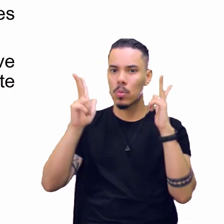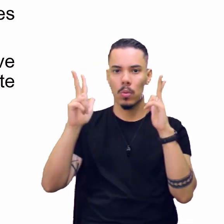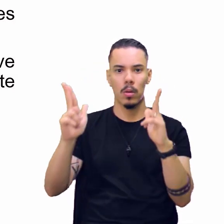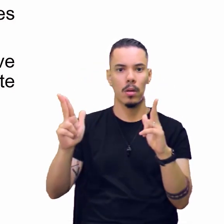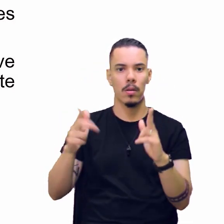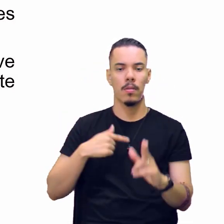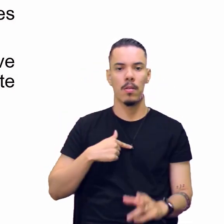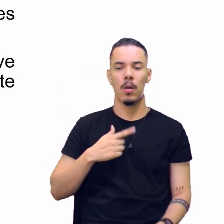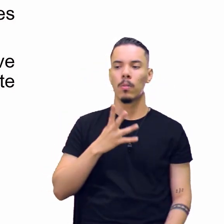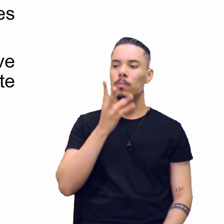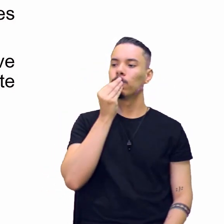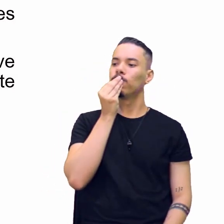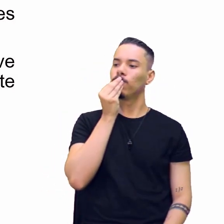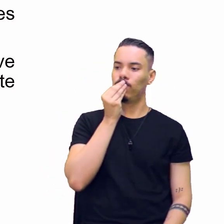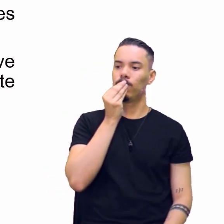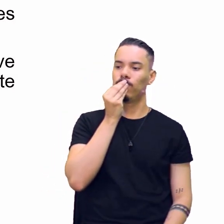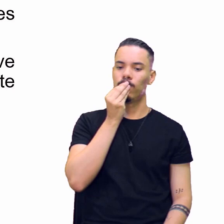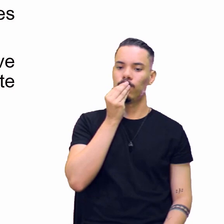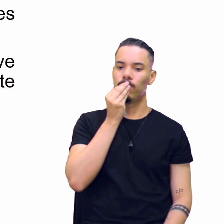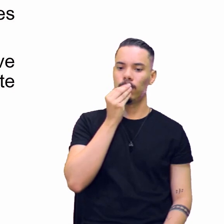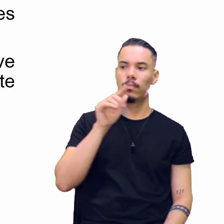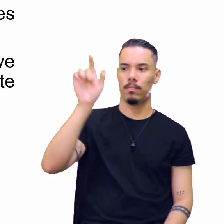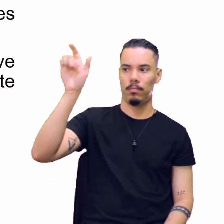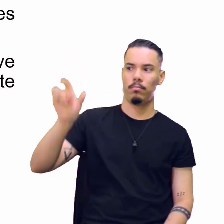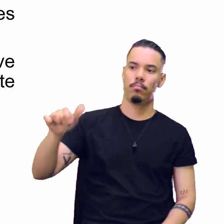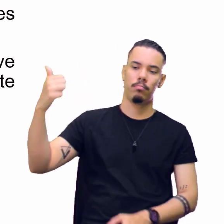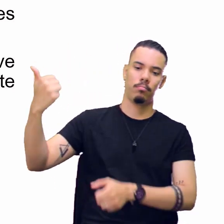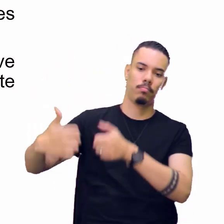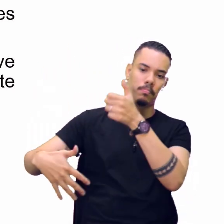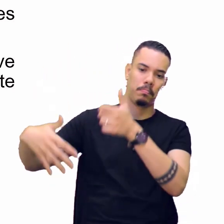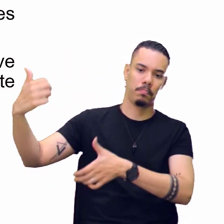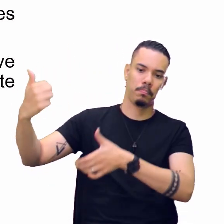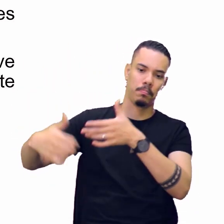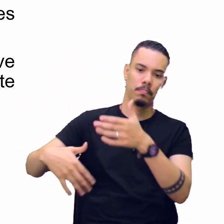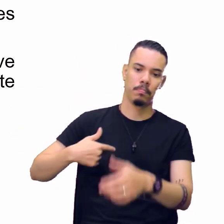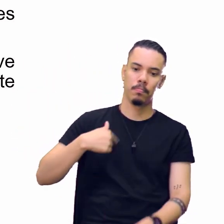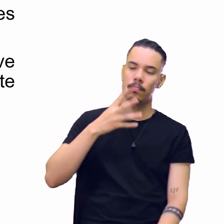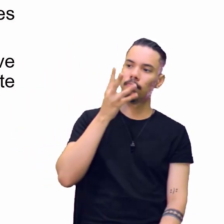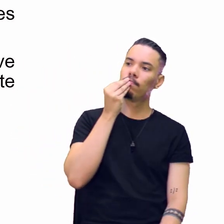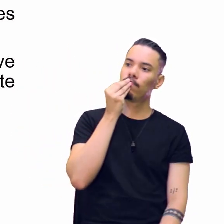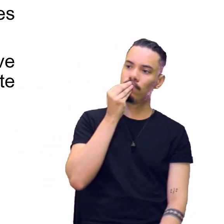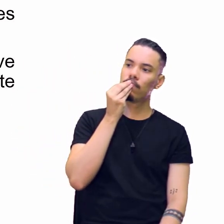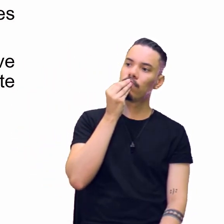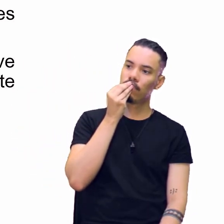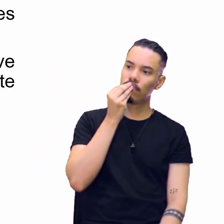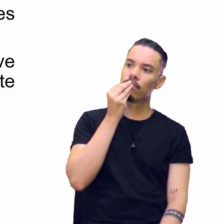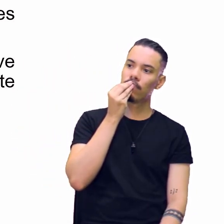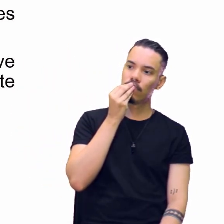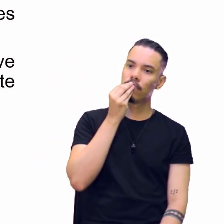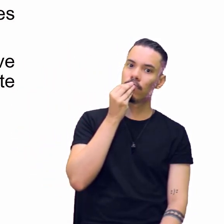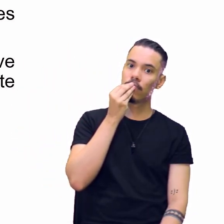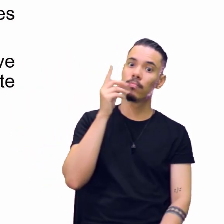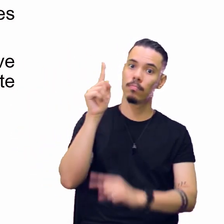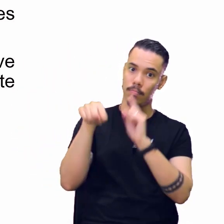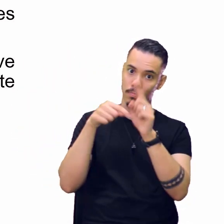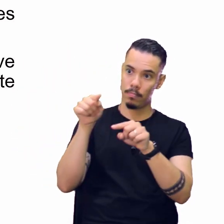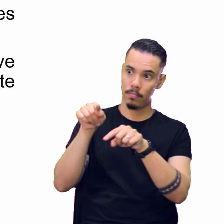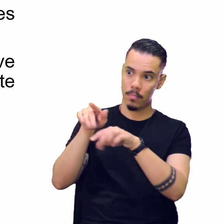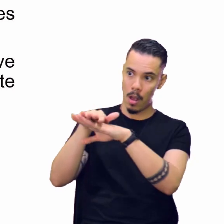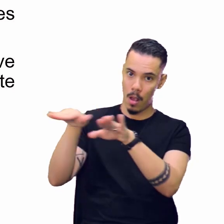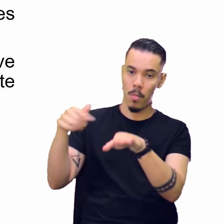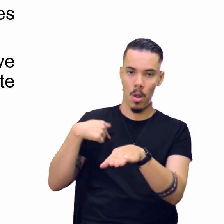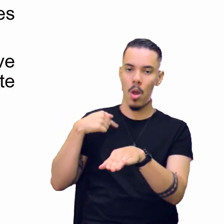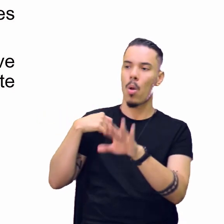Ficar caladinho na hora que o outro estiver falando, tá bom? Que não pode interromper